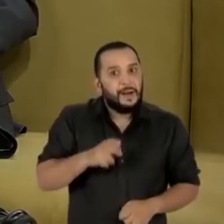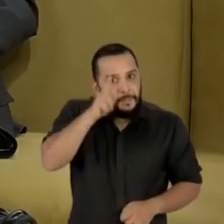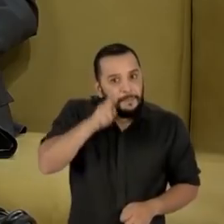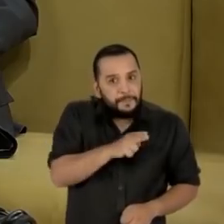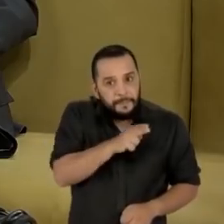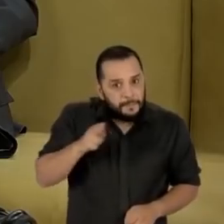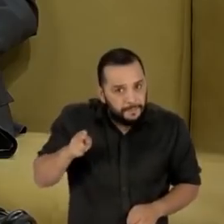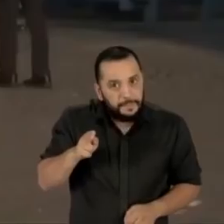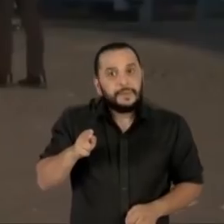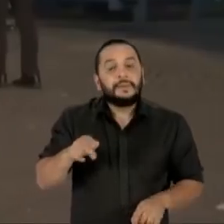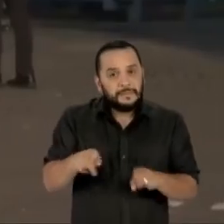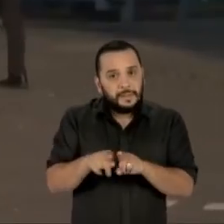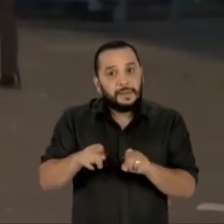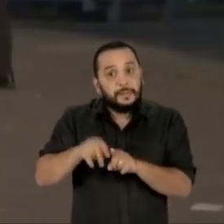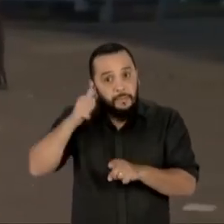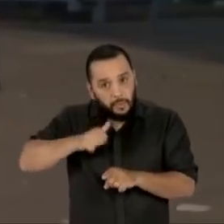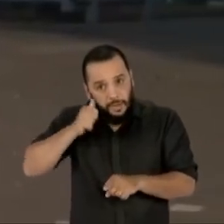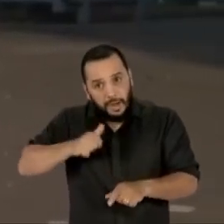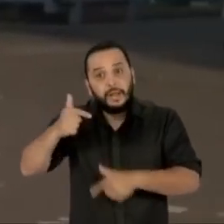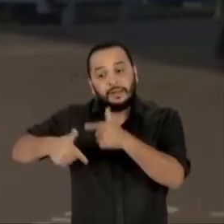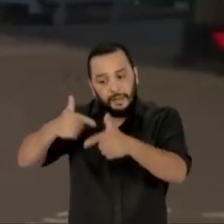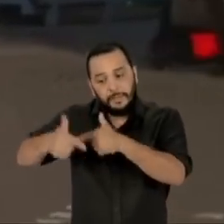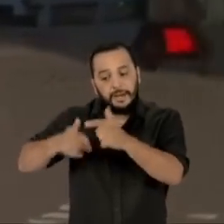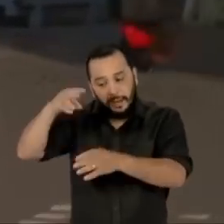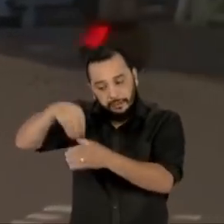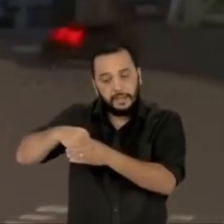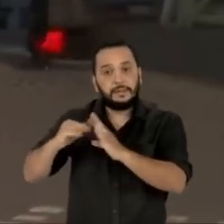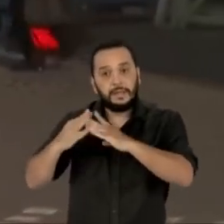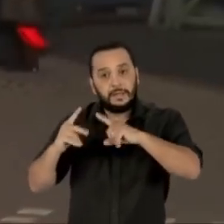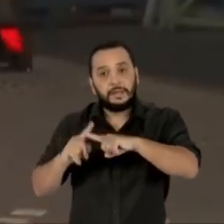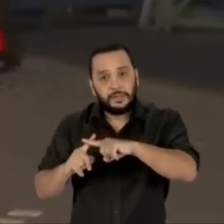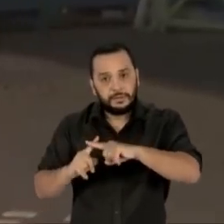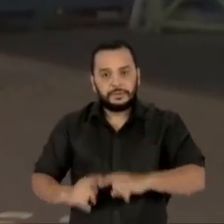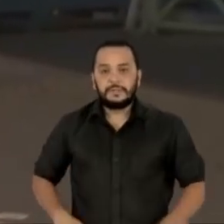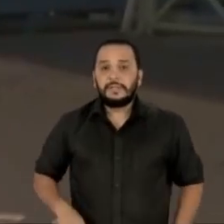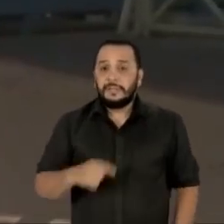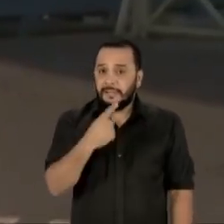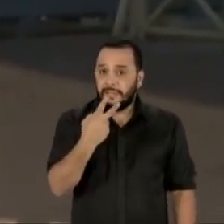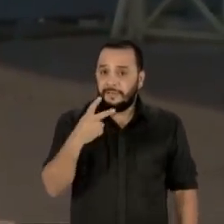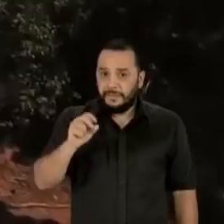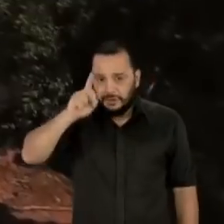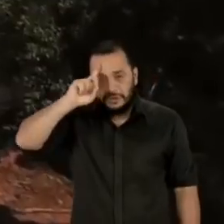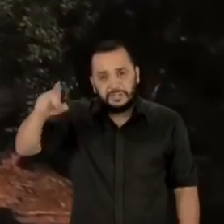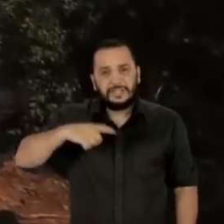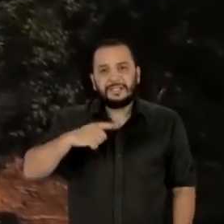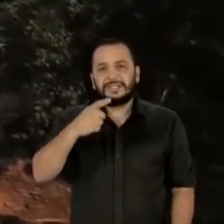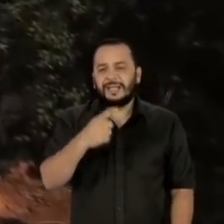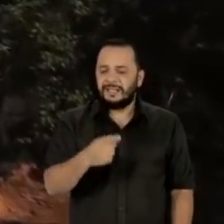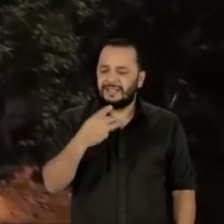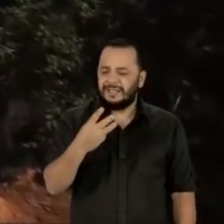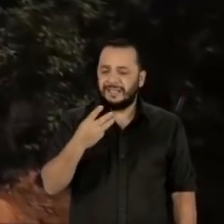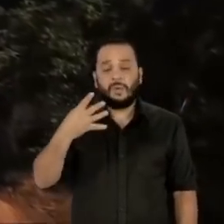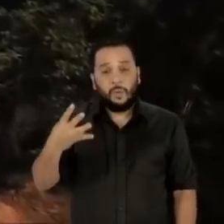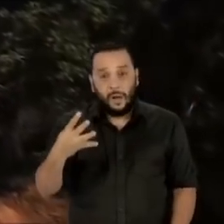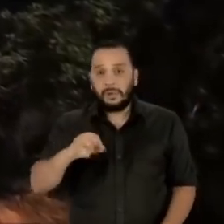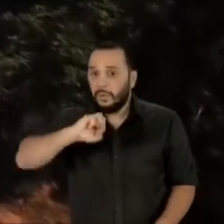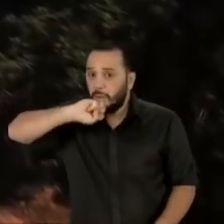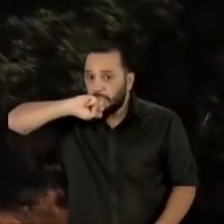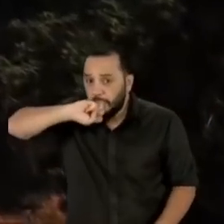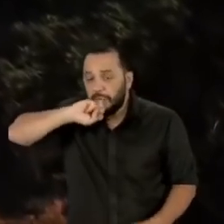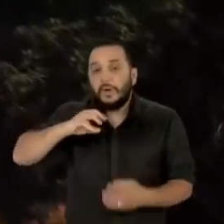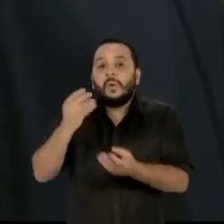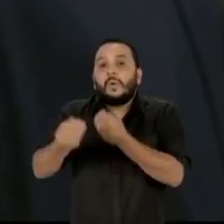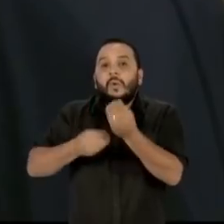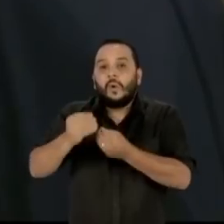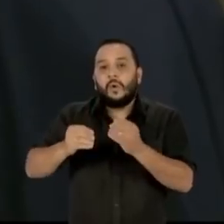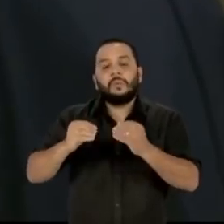da mulher na igreja durante 20 dias 184 bispos se reuniram para discutir a presença da igreja católica